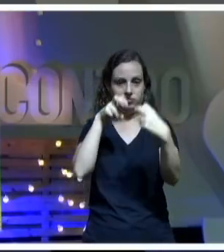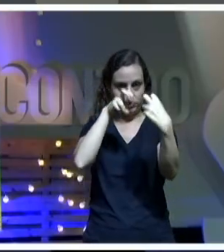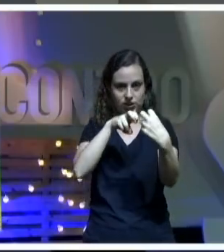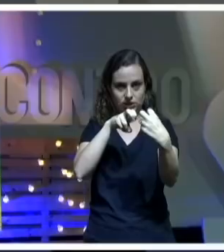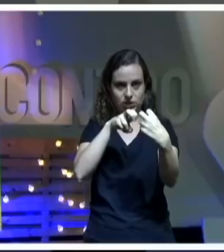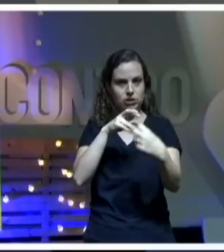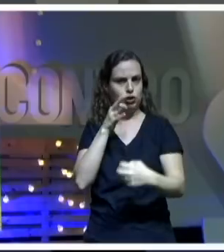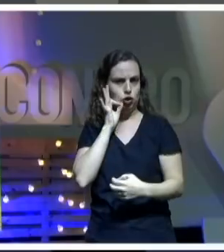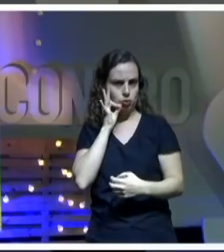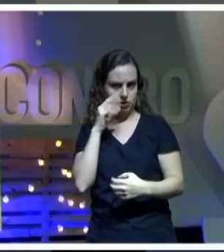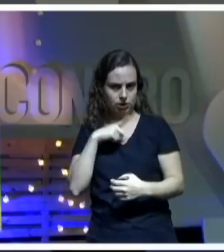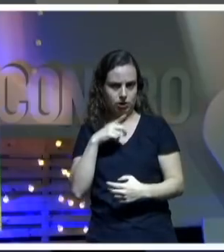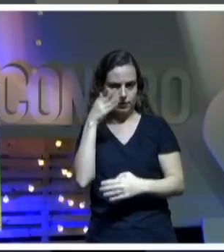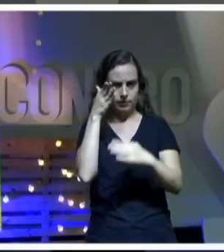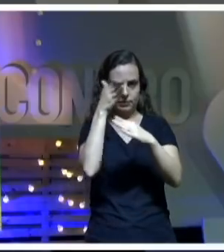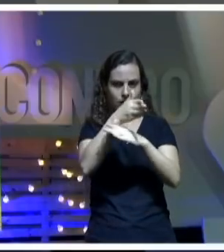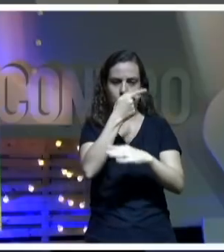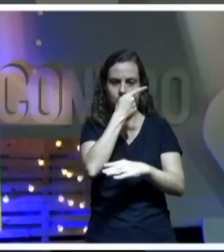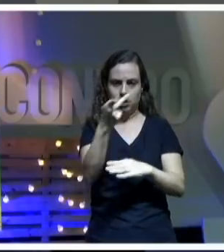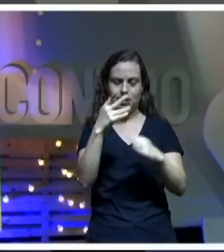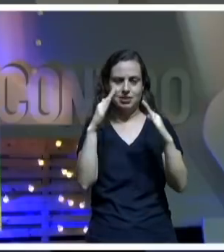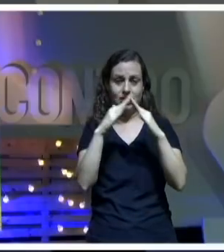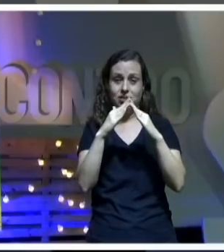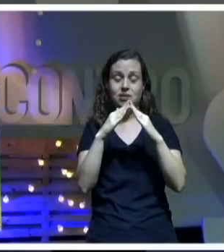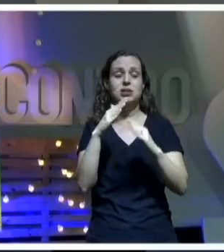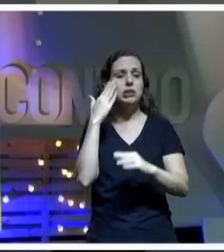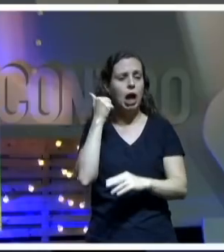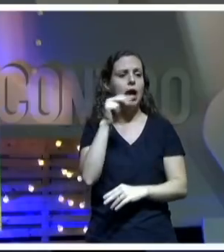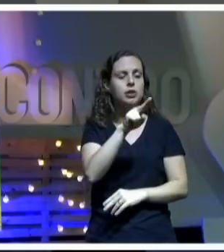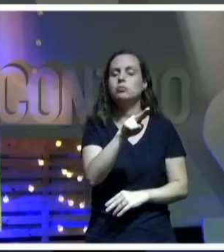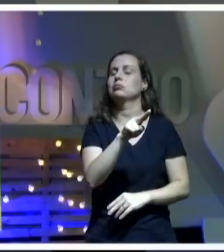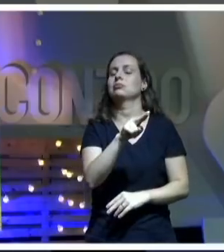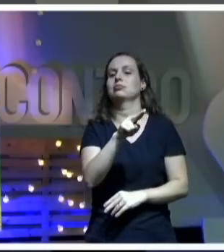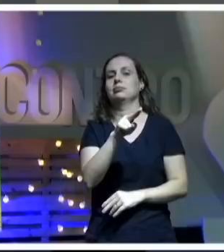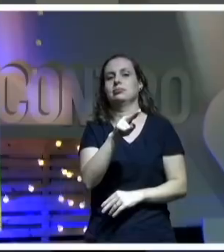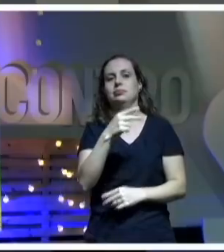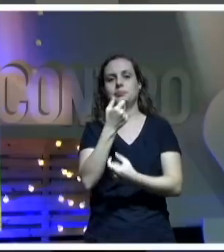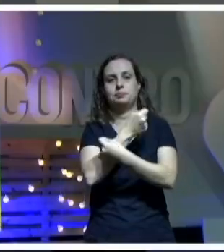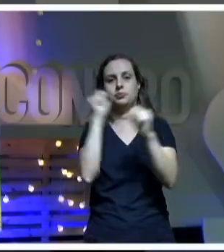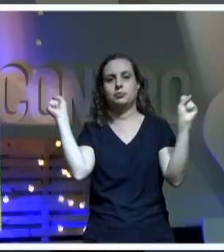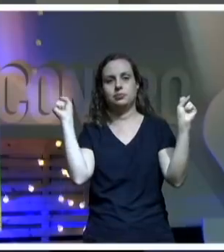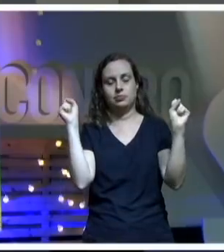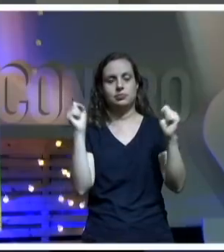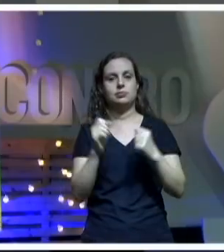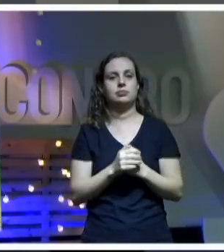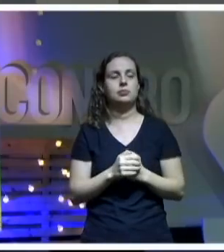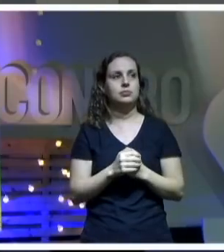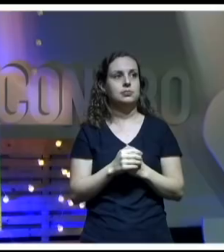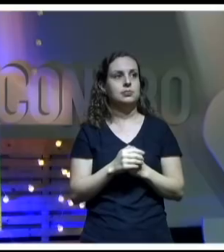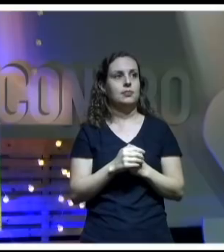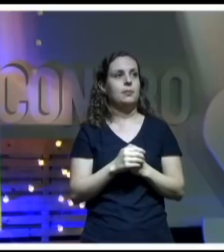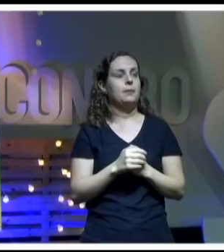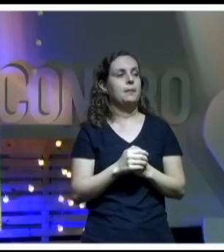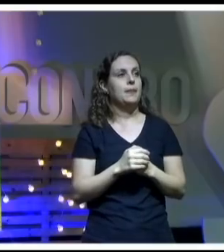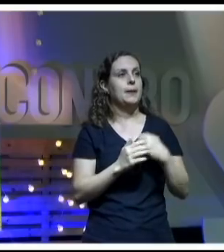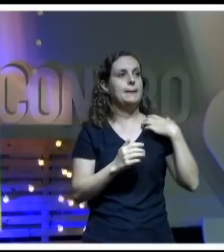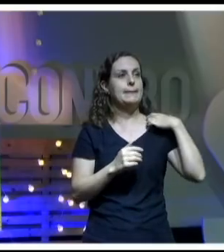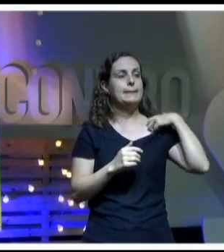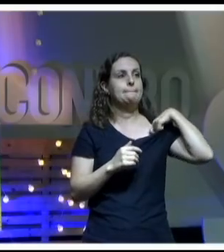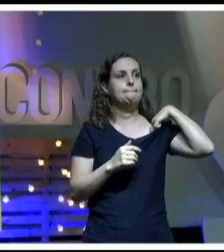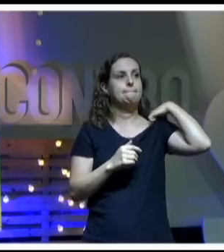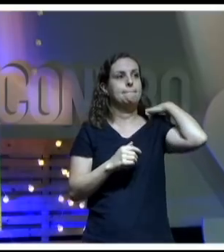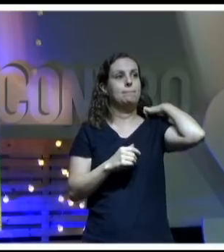acabou e lá na casa sabia o nome das ovelhas ele dá alguns dados o de